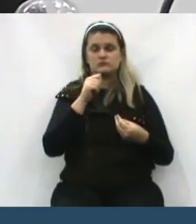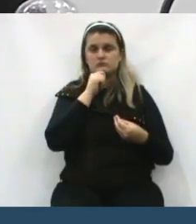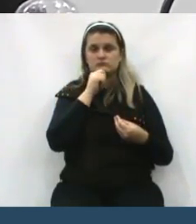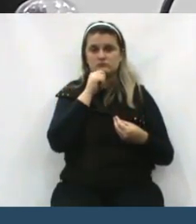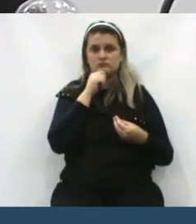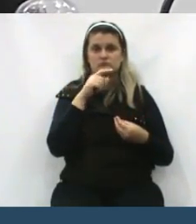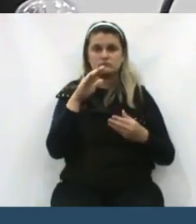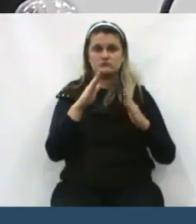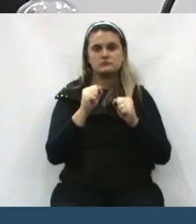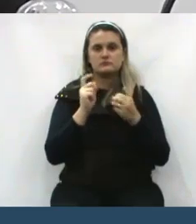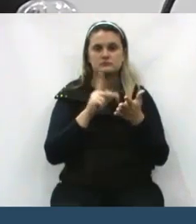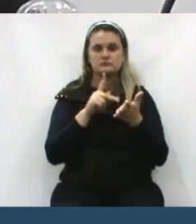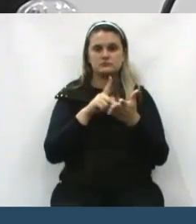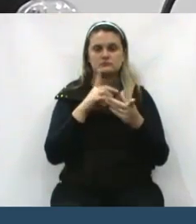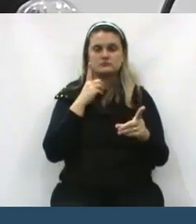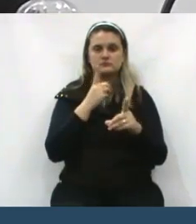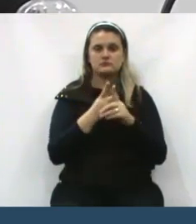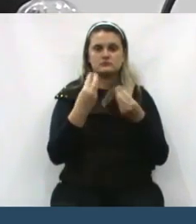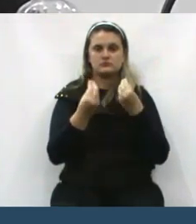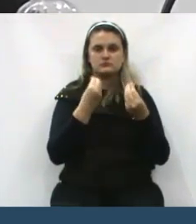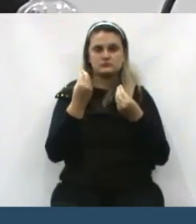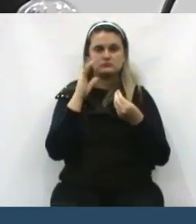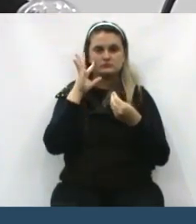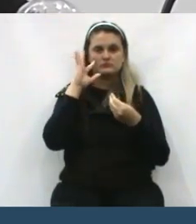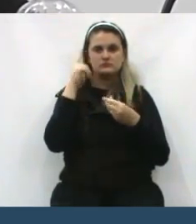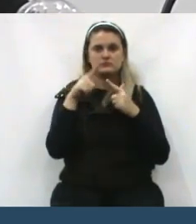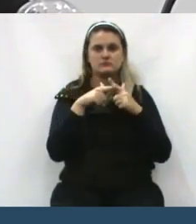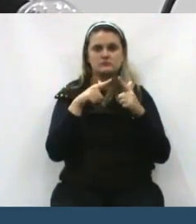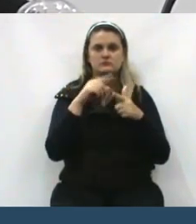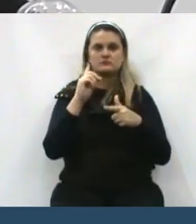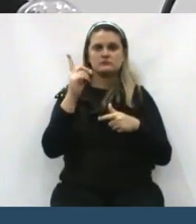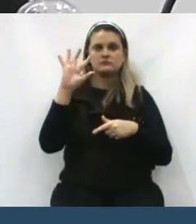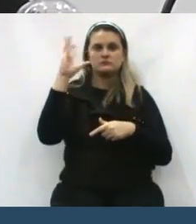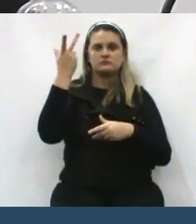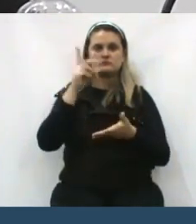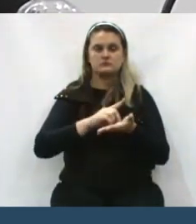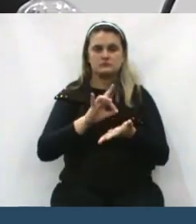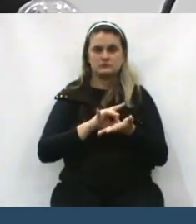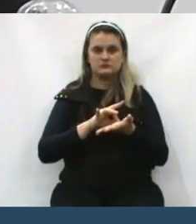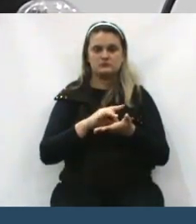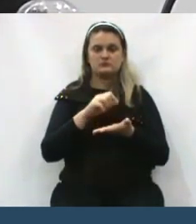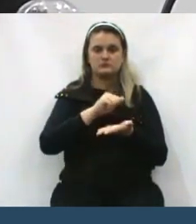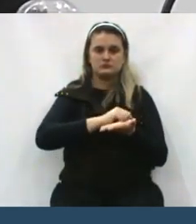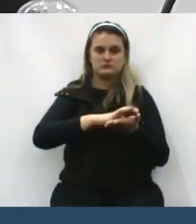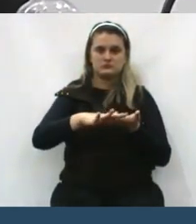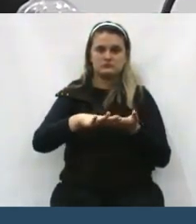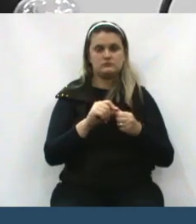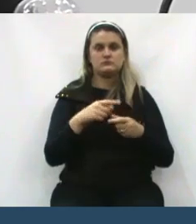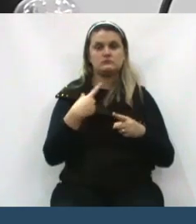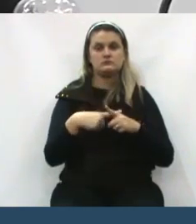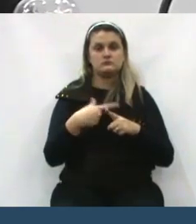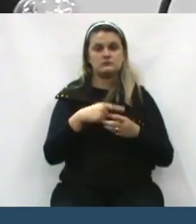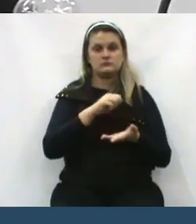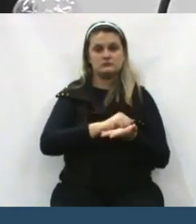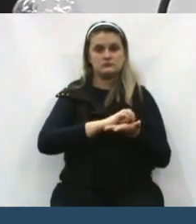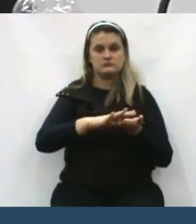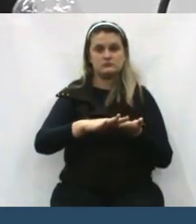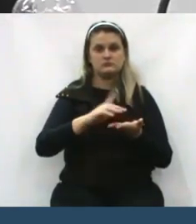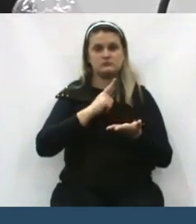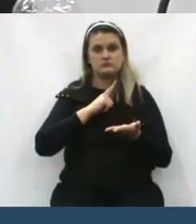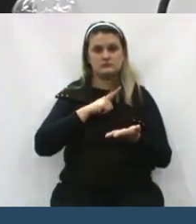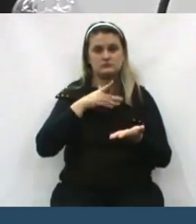pelo belíssimo trabalho, por tudo, por toda a estrutura, enfim, da organização junto a esses jogos escolares,